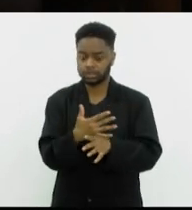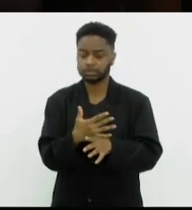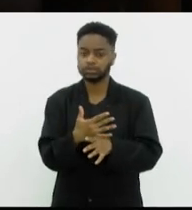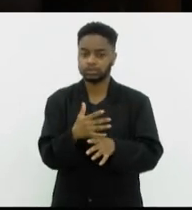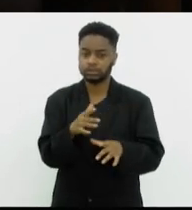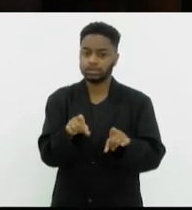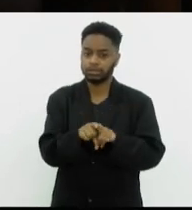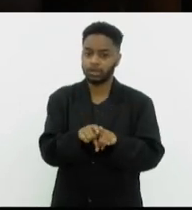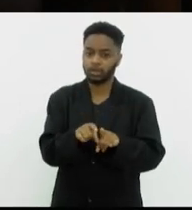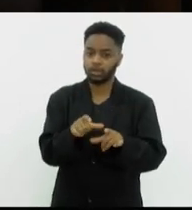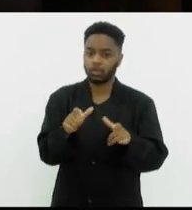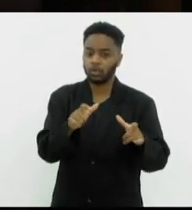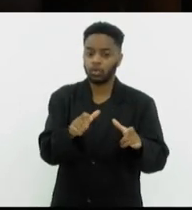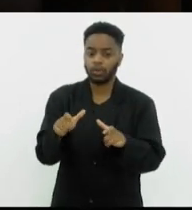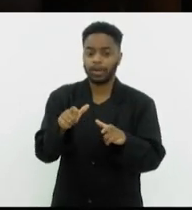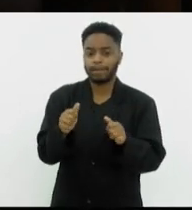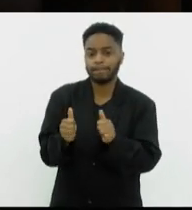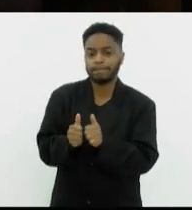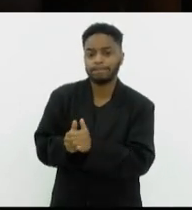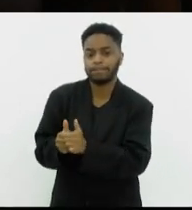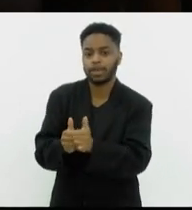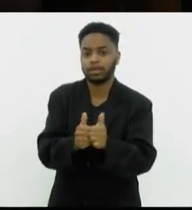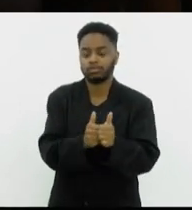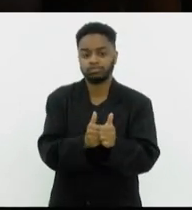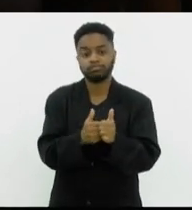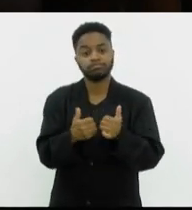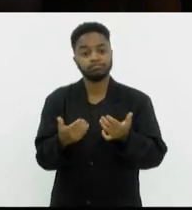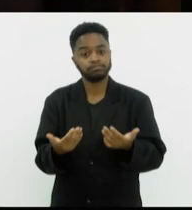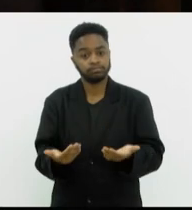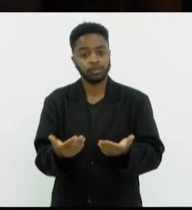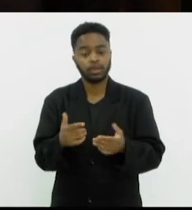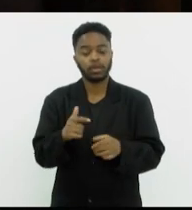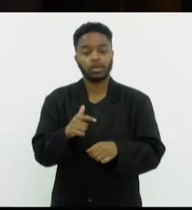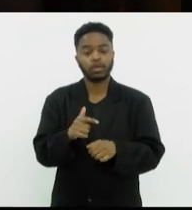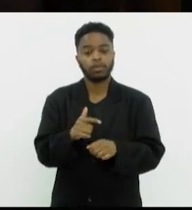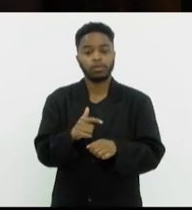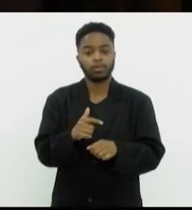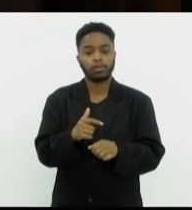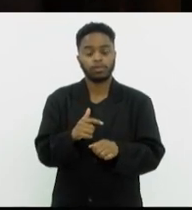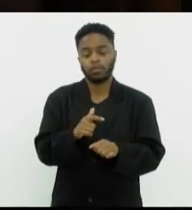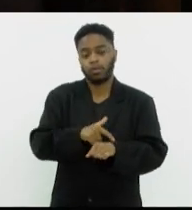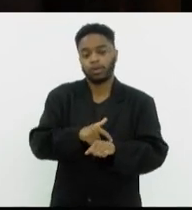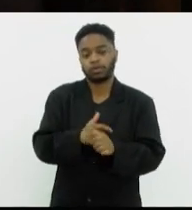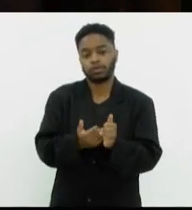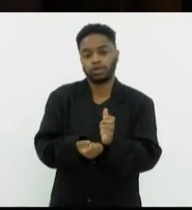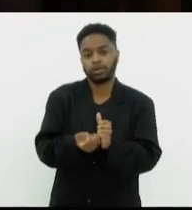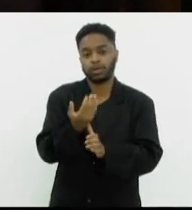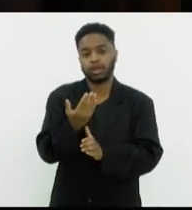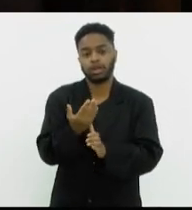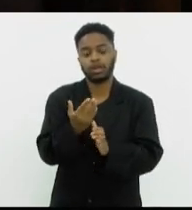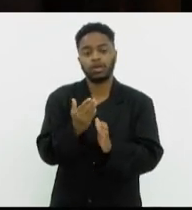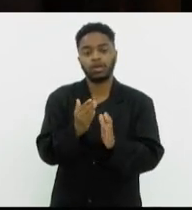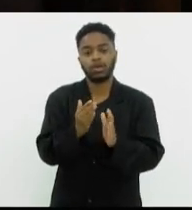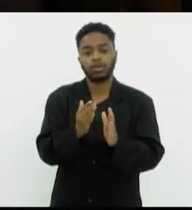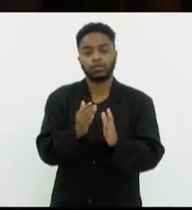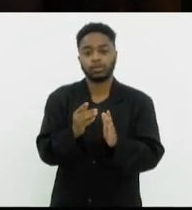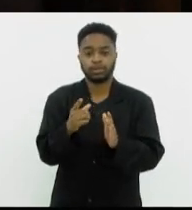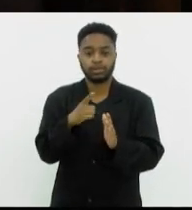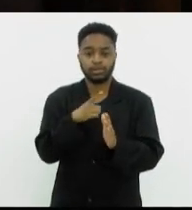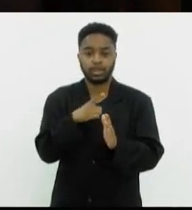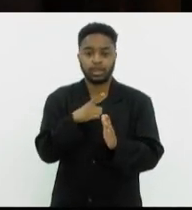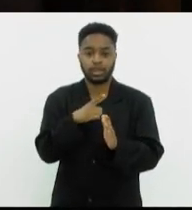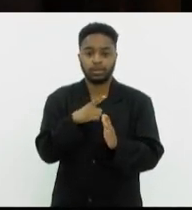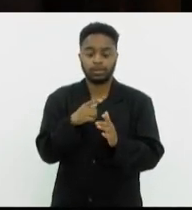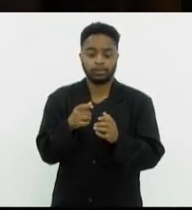região. Presidente, desde a implantação do sistema Imunana Laranjal, que é